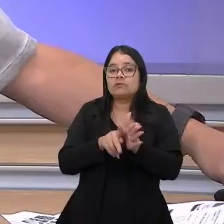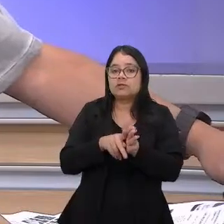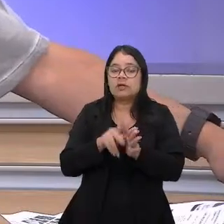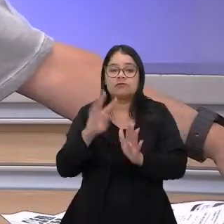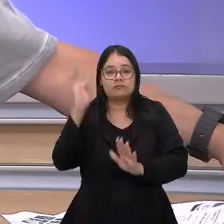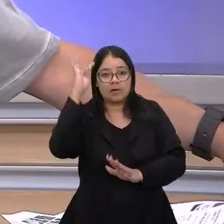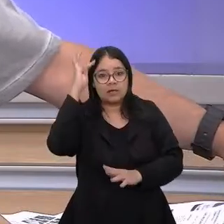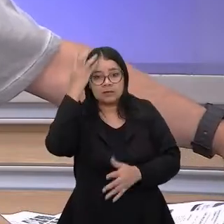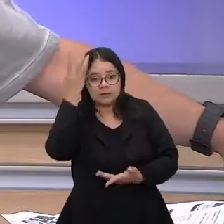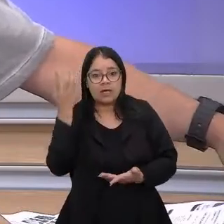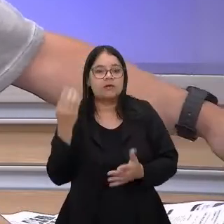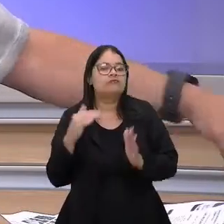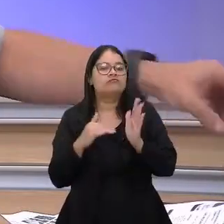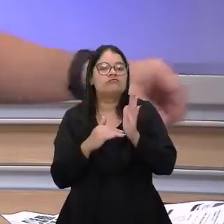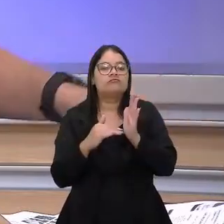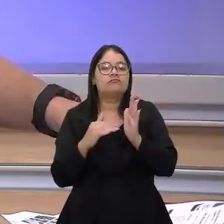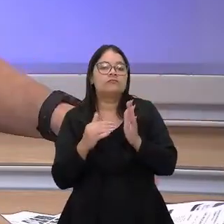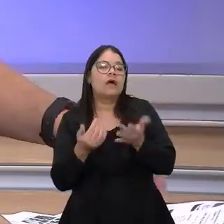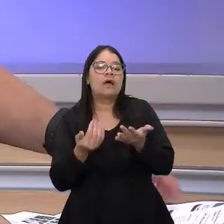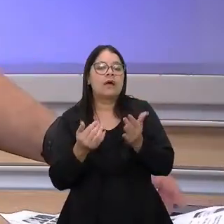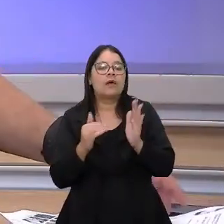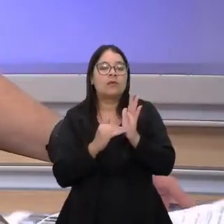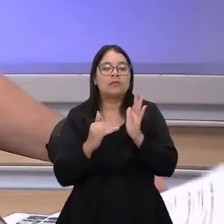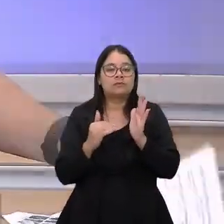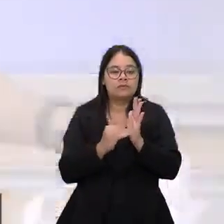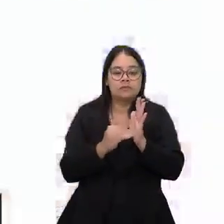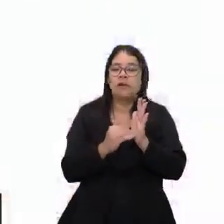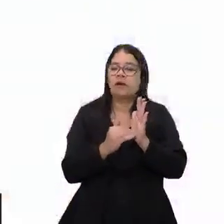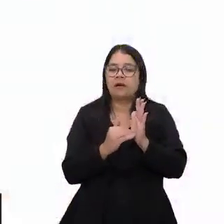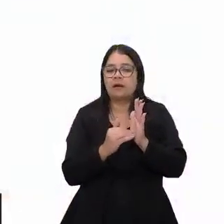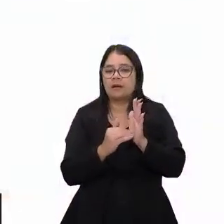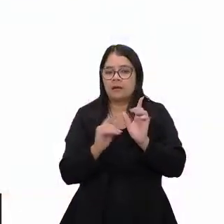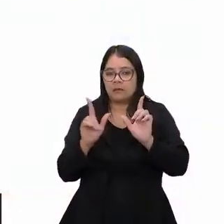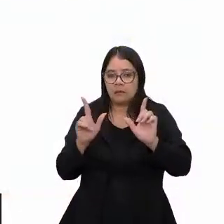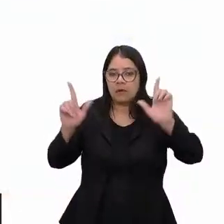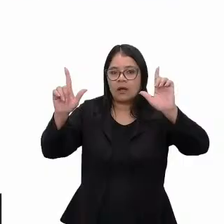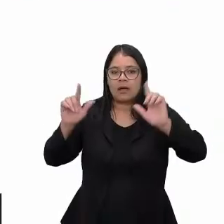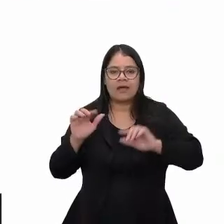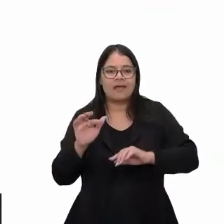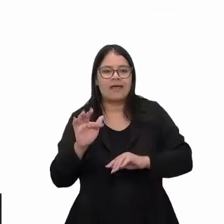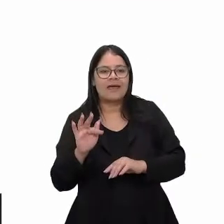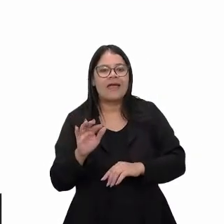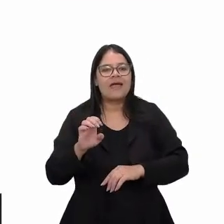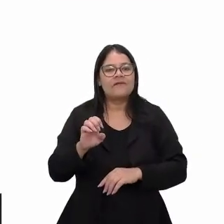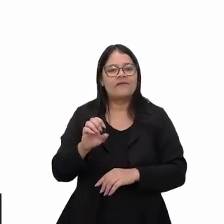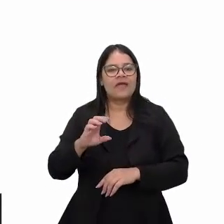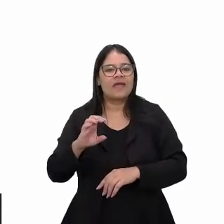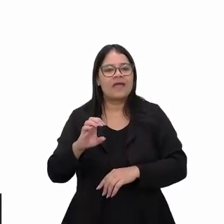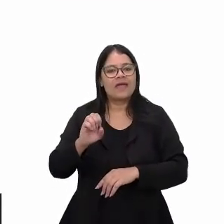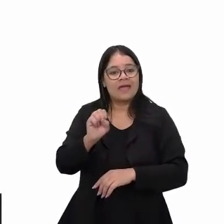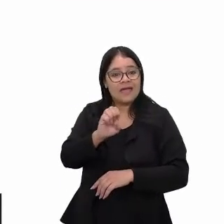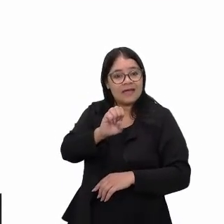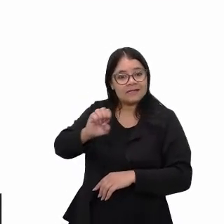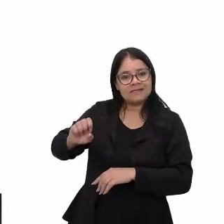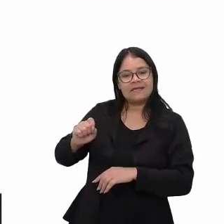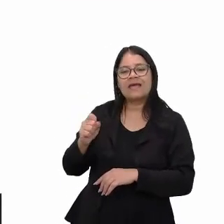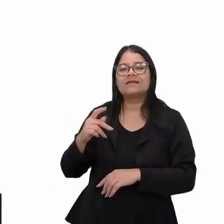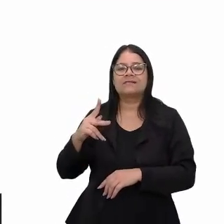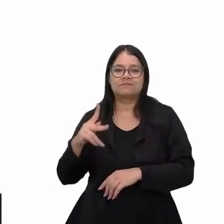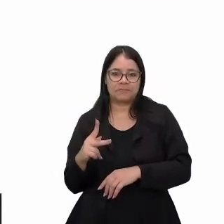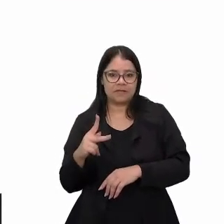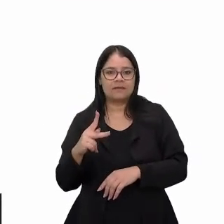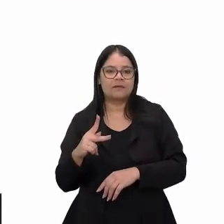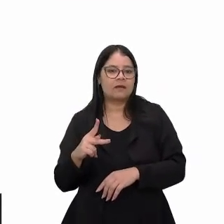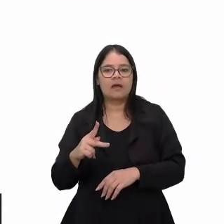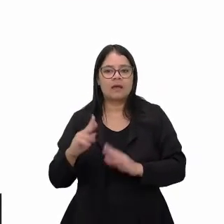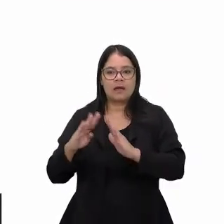realizado na última FECESP de meio ambiente. Pode deixar na tela, por favor? Que é o projeto de uma escola